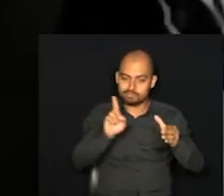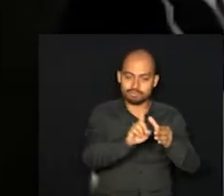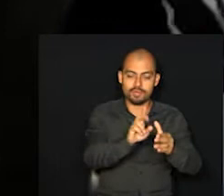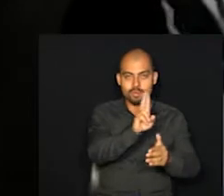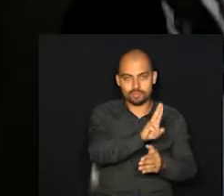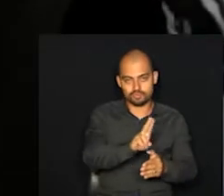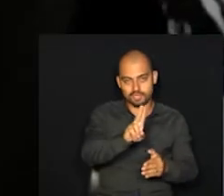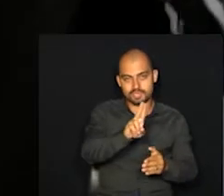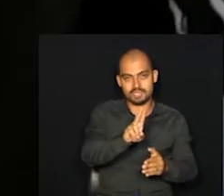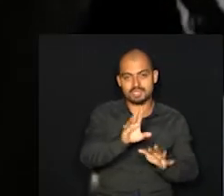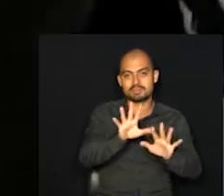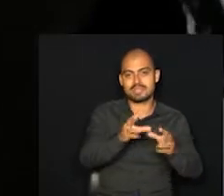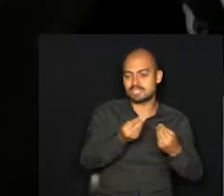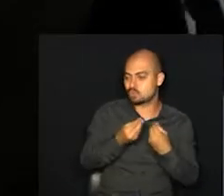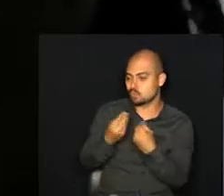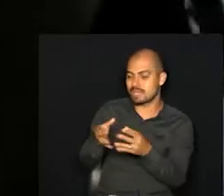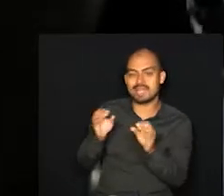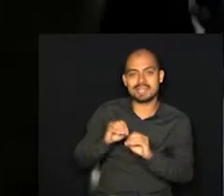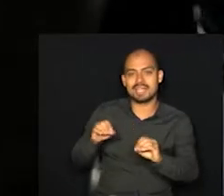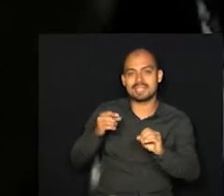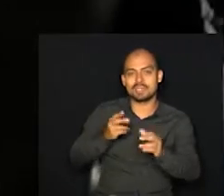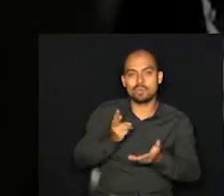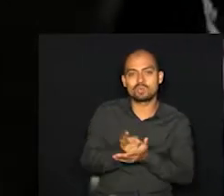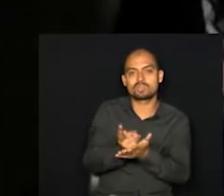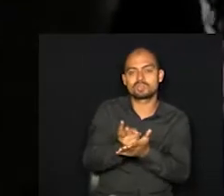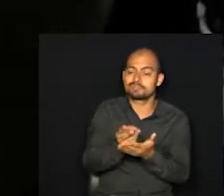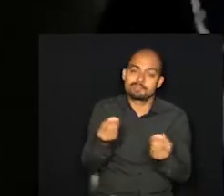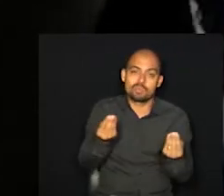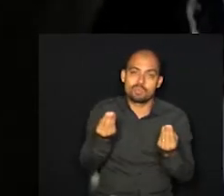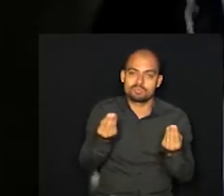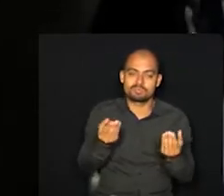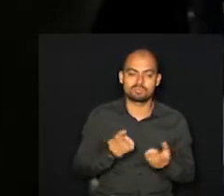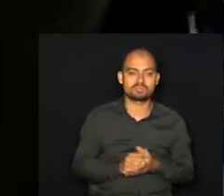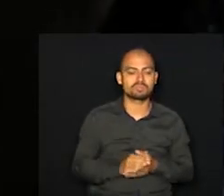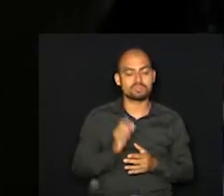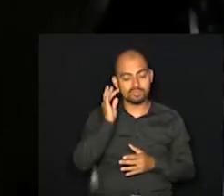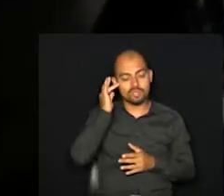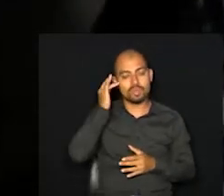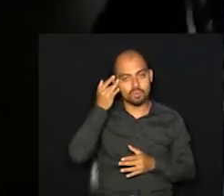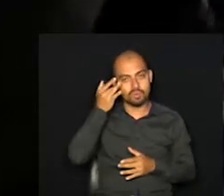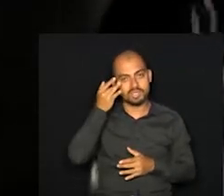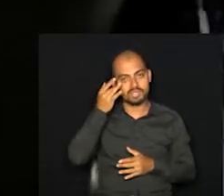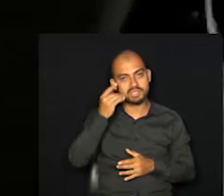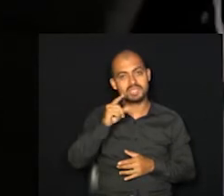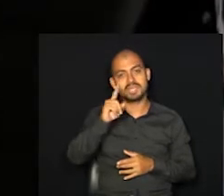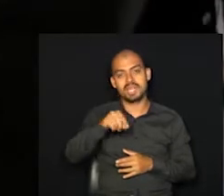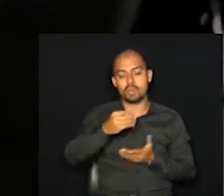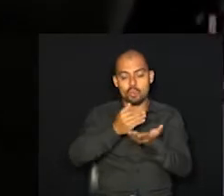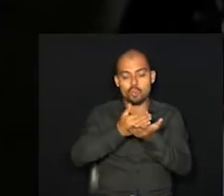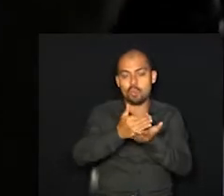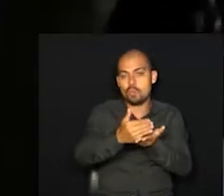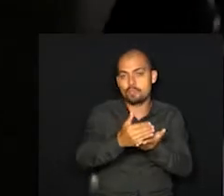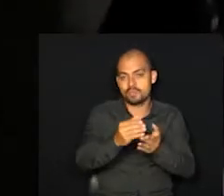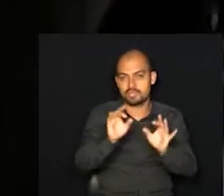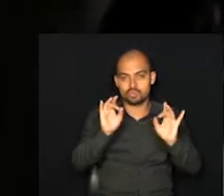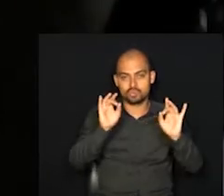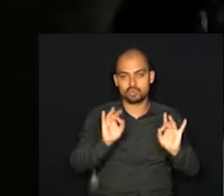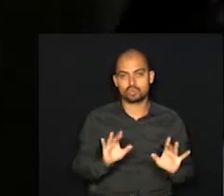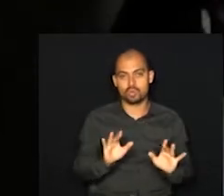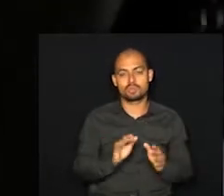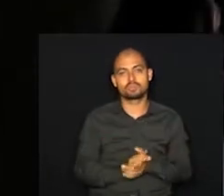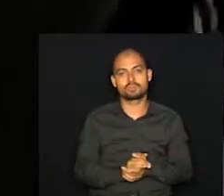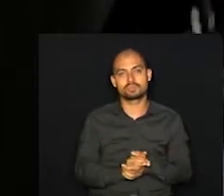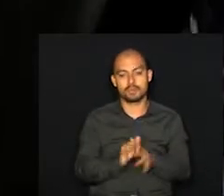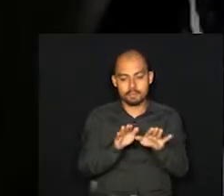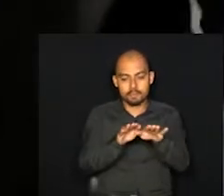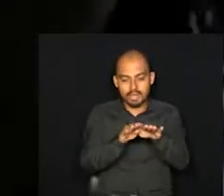dar condições para ele se permanecer na universidade. Então, eu acho que é apenas o começo. É só o primeiro passo, porque